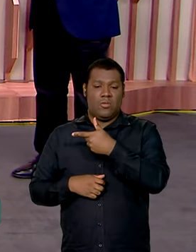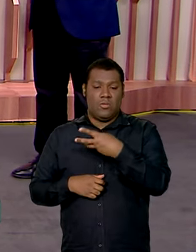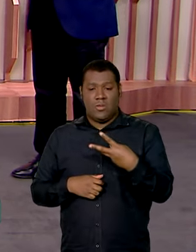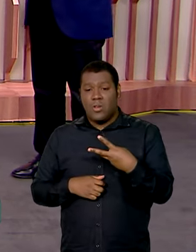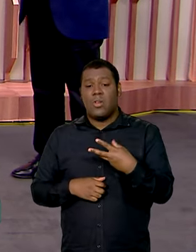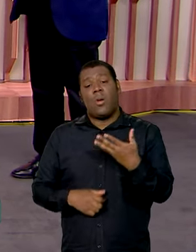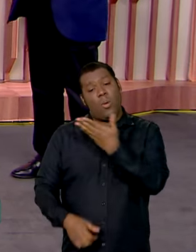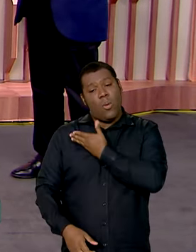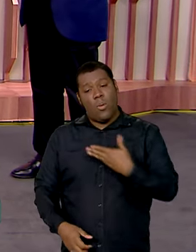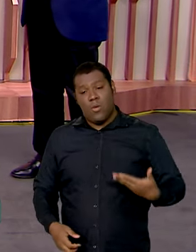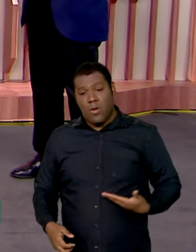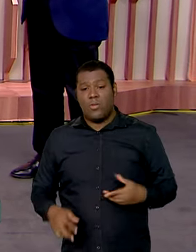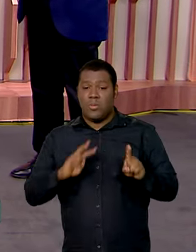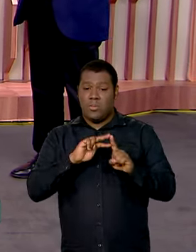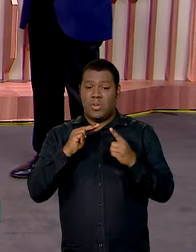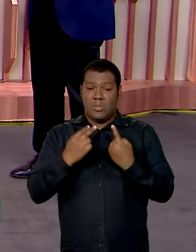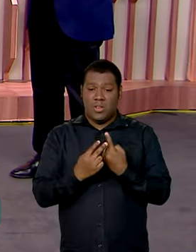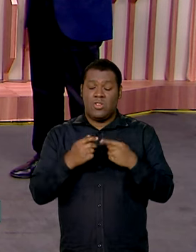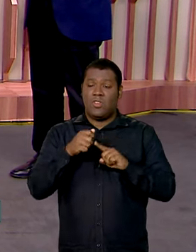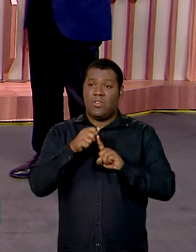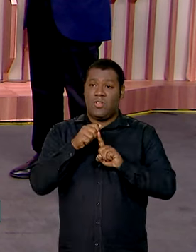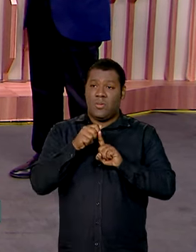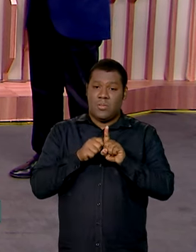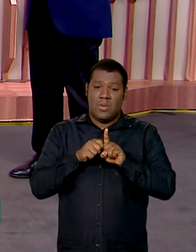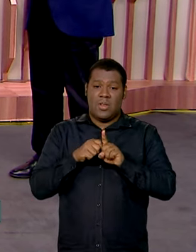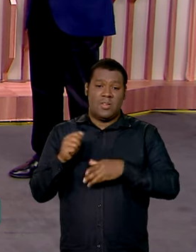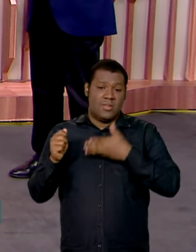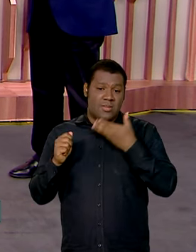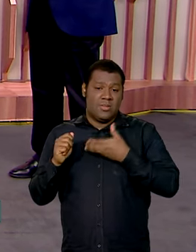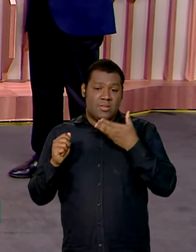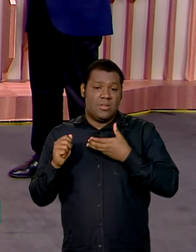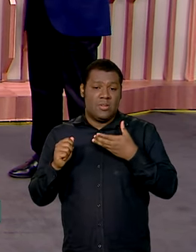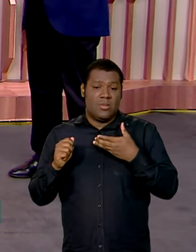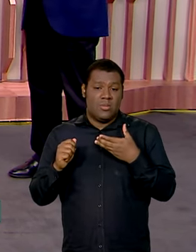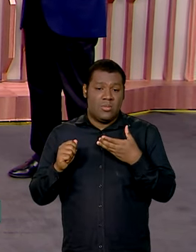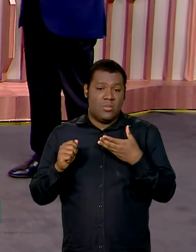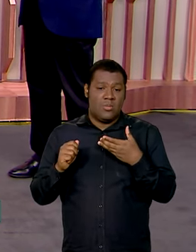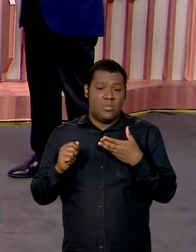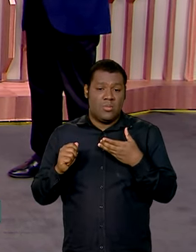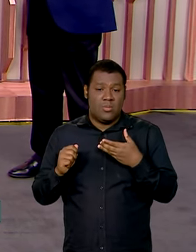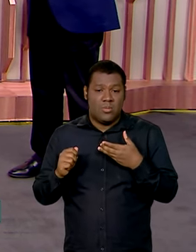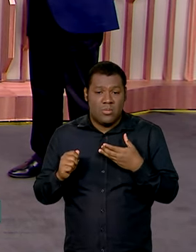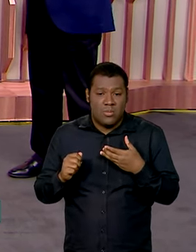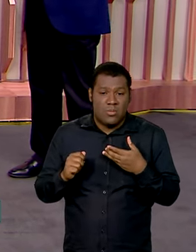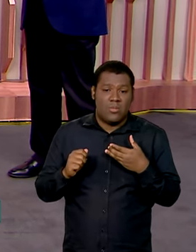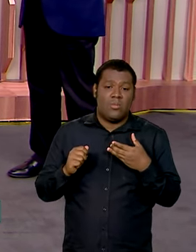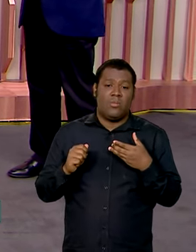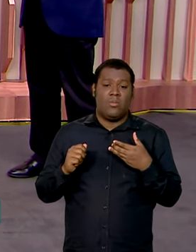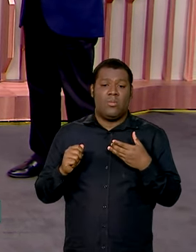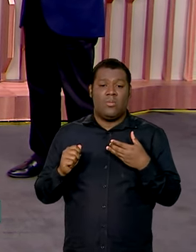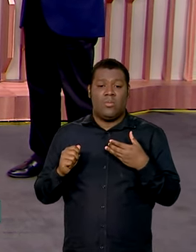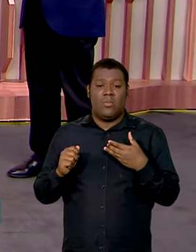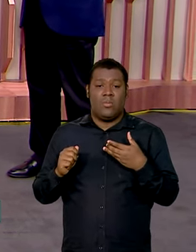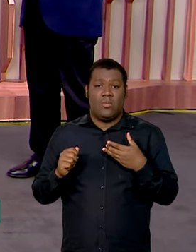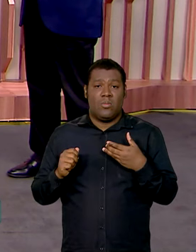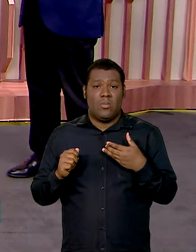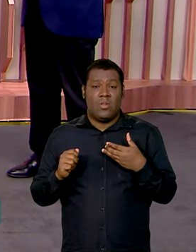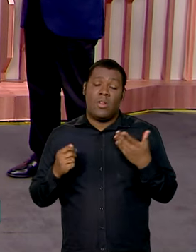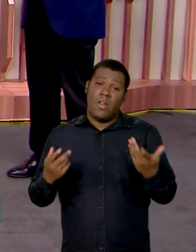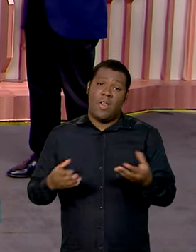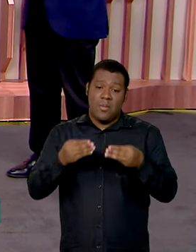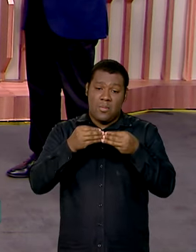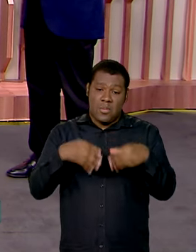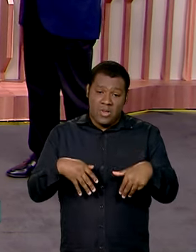prever, no final do ano, hoje, atualmente, um déficit de 9 bilhões, mas